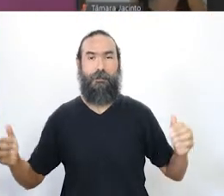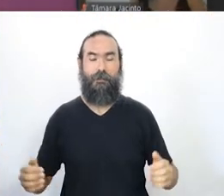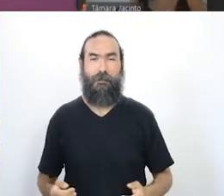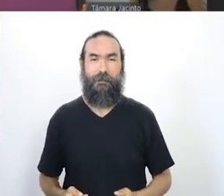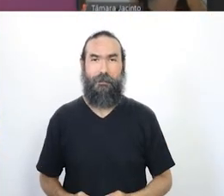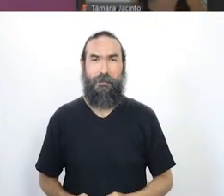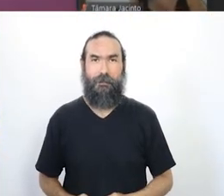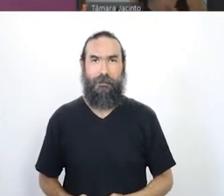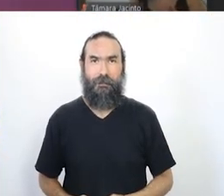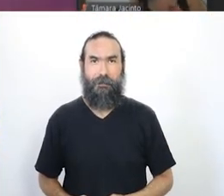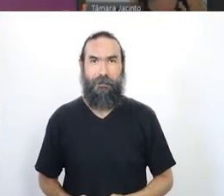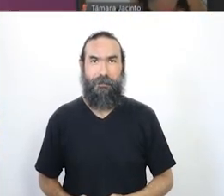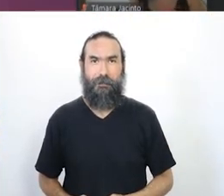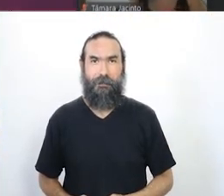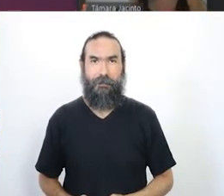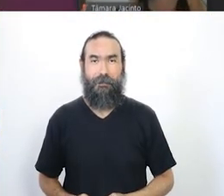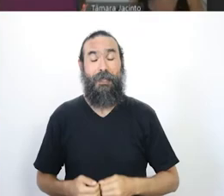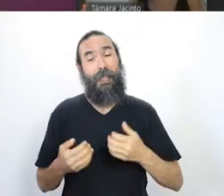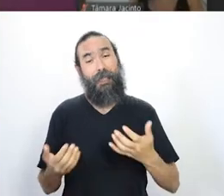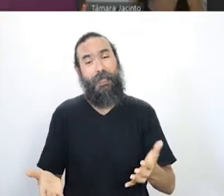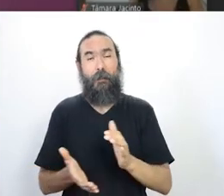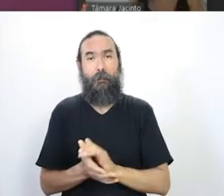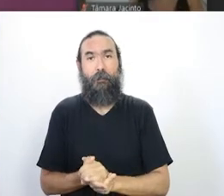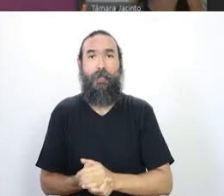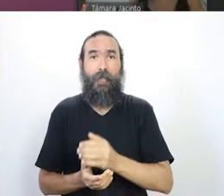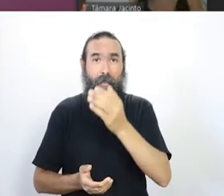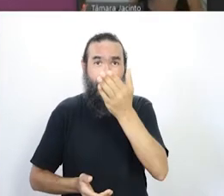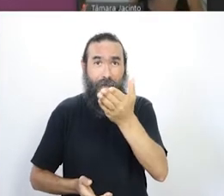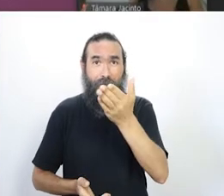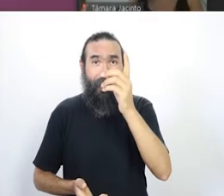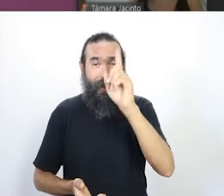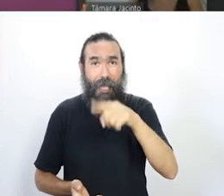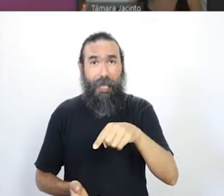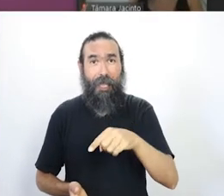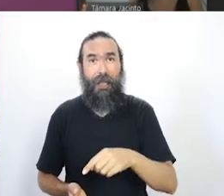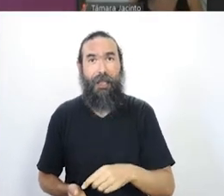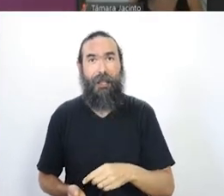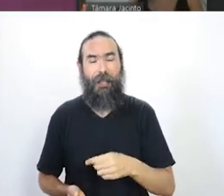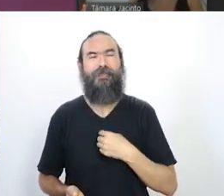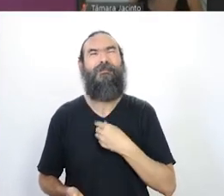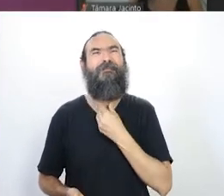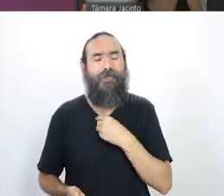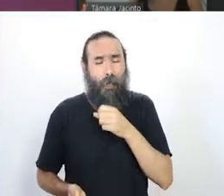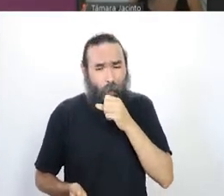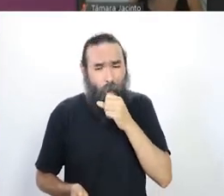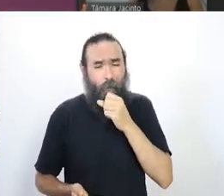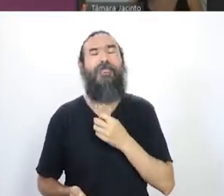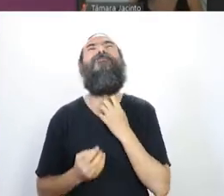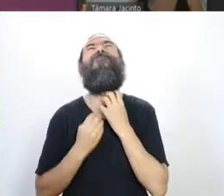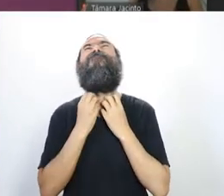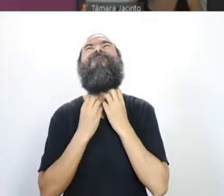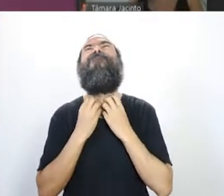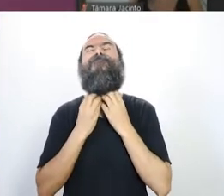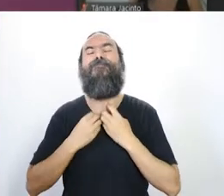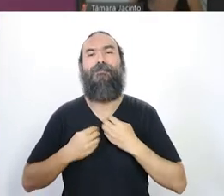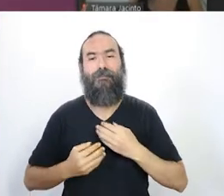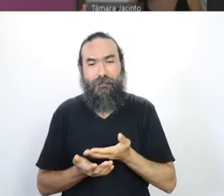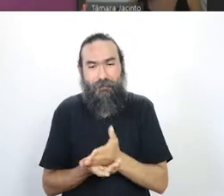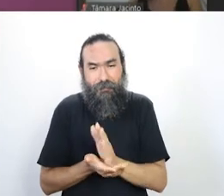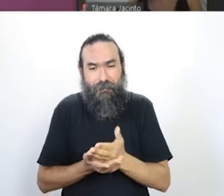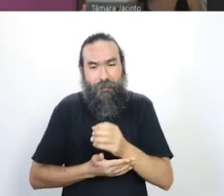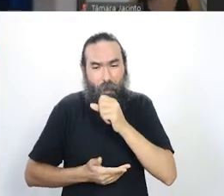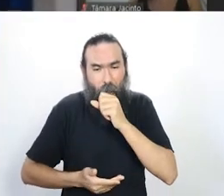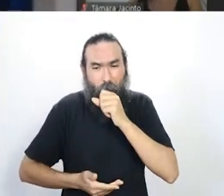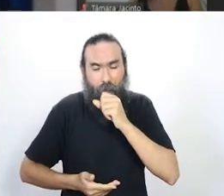brilhante. Entendeu? Tô com a coceirinha na guela, mas é isso. Que...